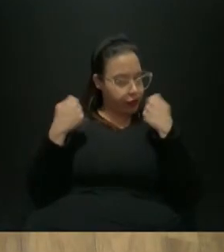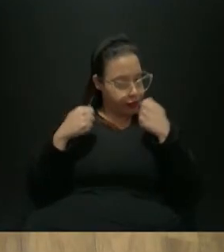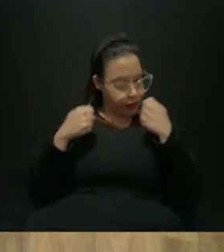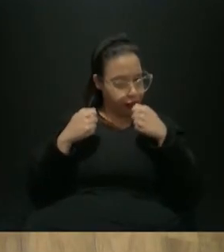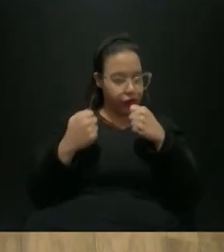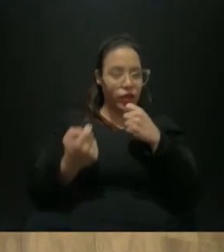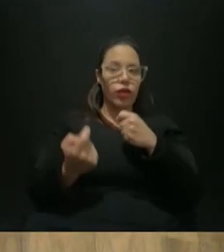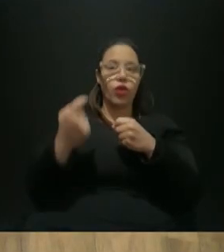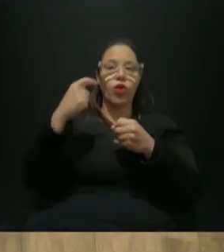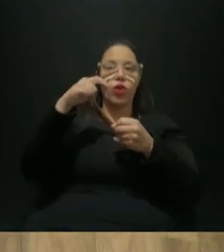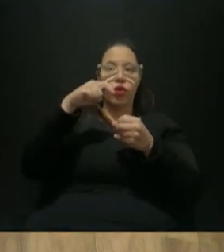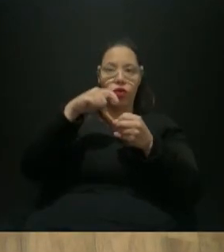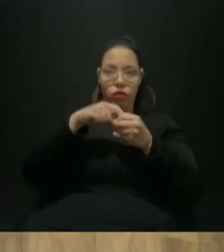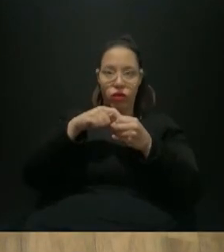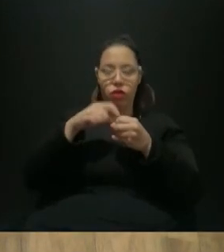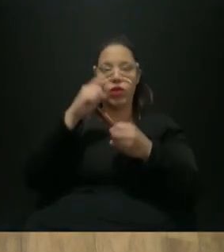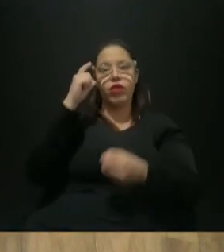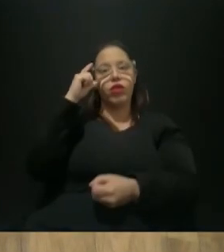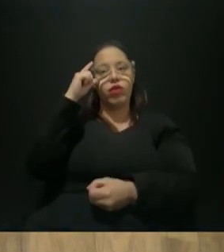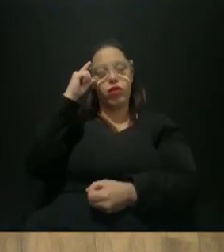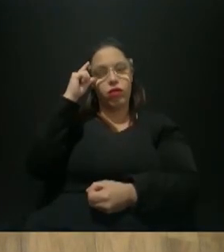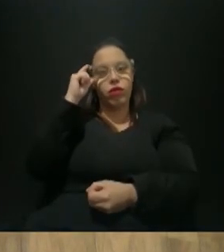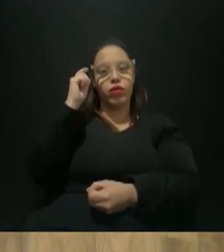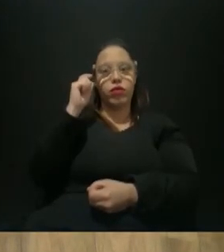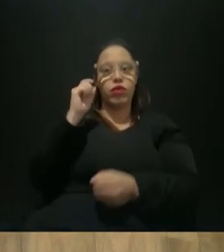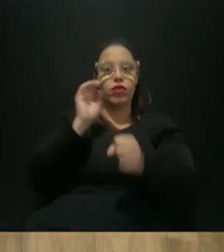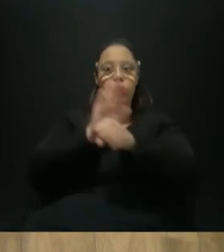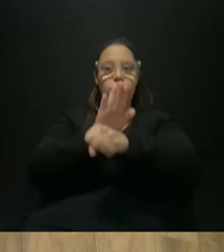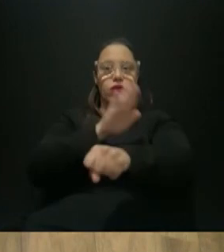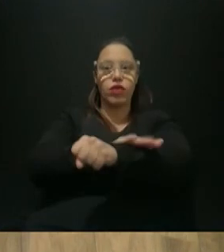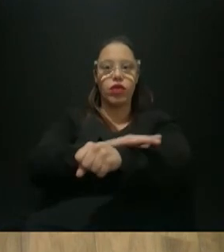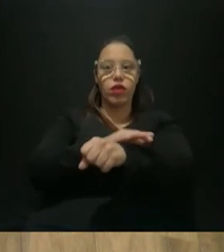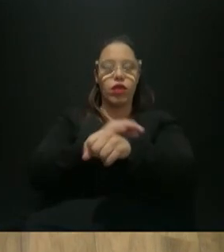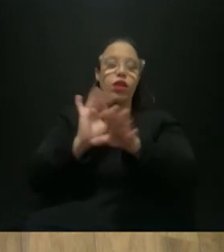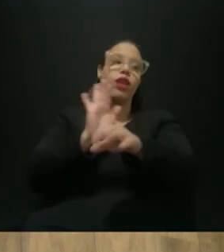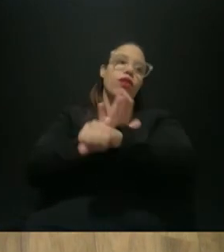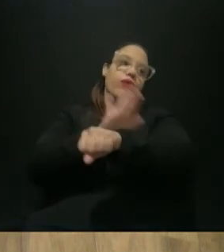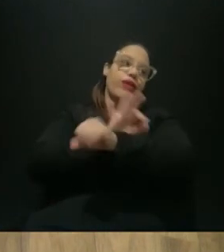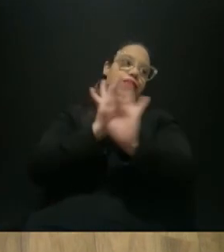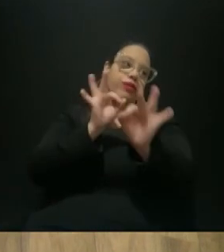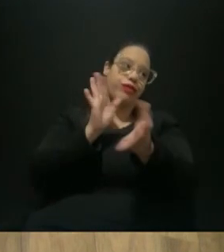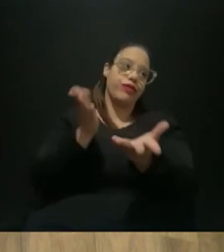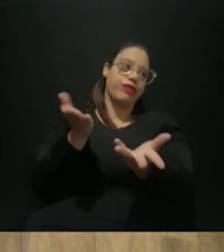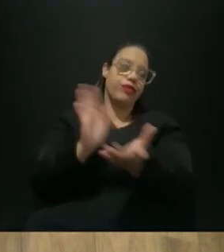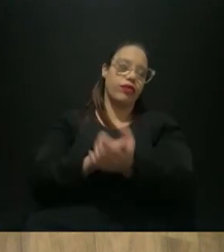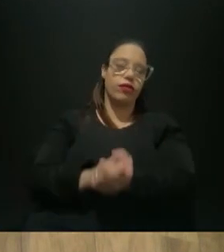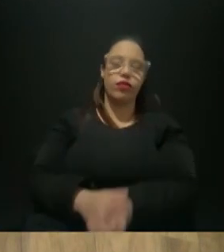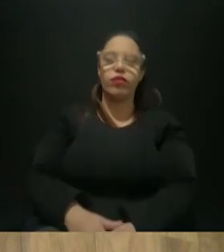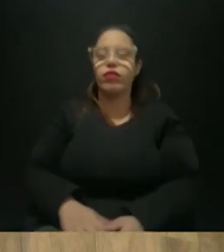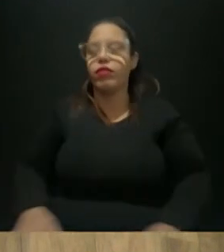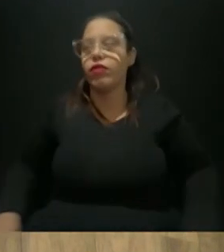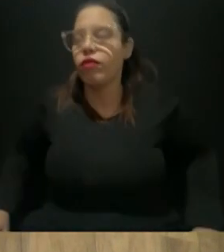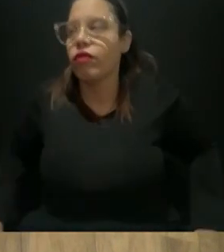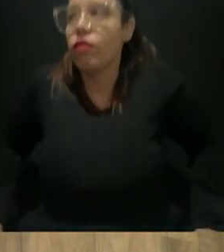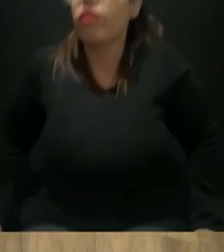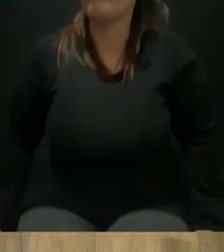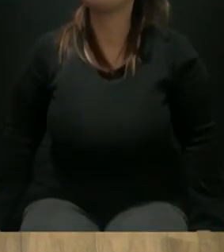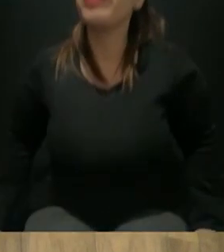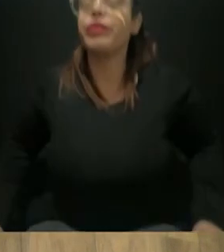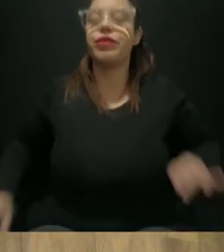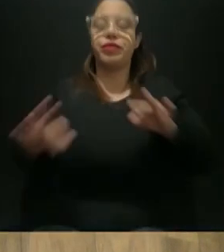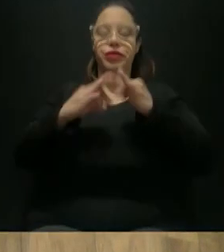origem. Uma família, ela só consegue cuidar se ela também for cuidada, né? E essa família acolhedora, então, ela